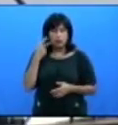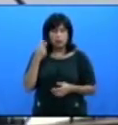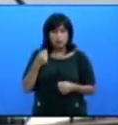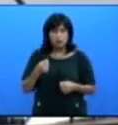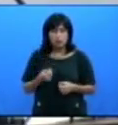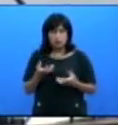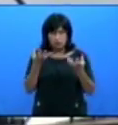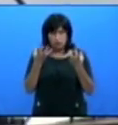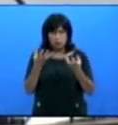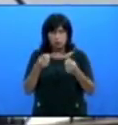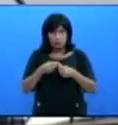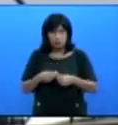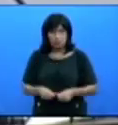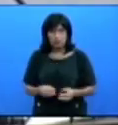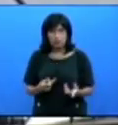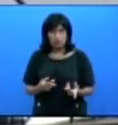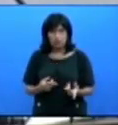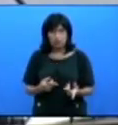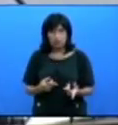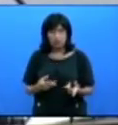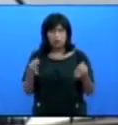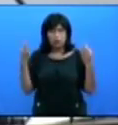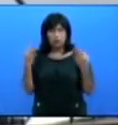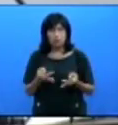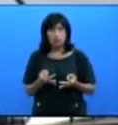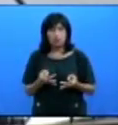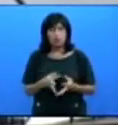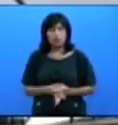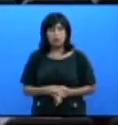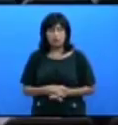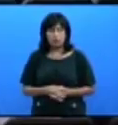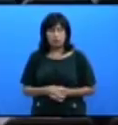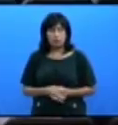forem favoráveis permaneçam como estão. Aprovado.